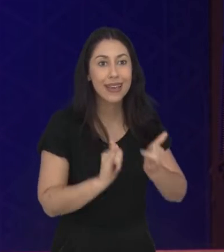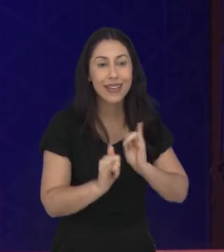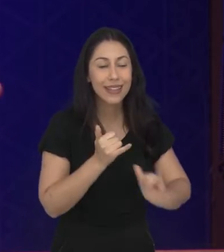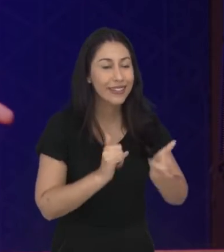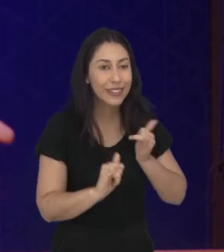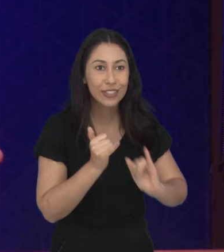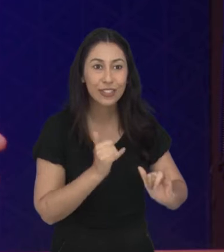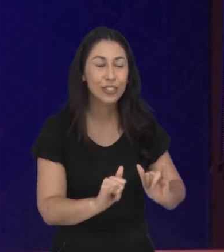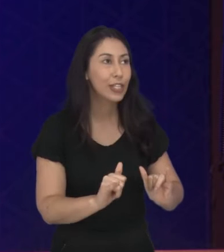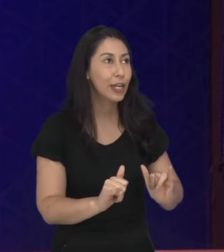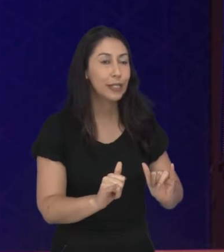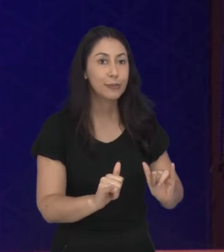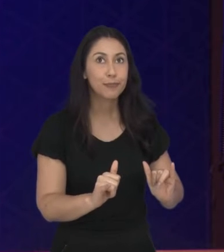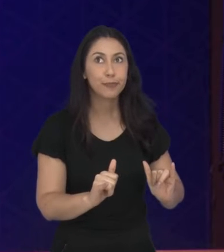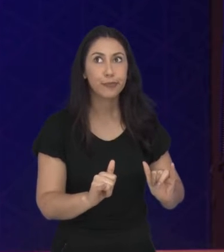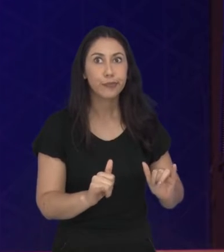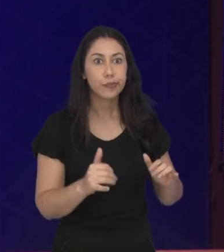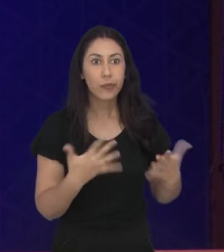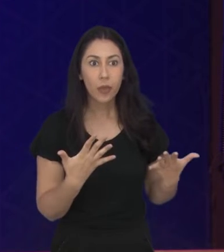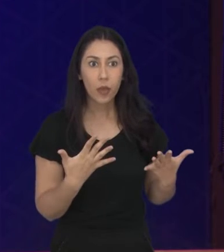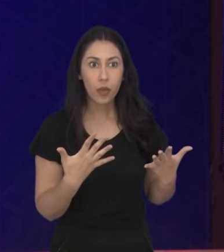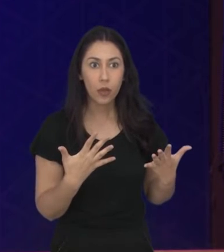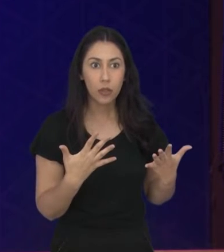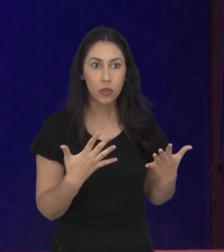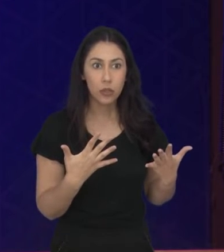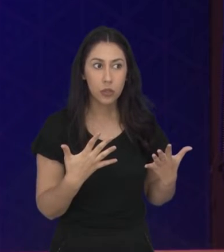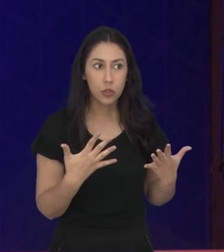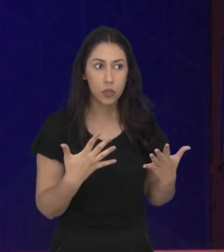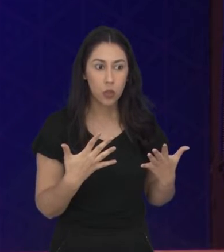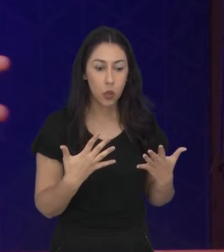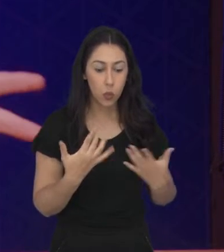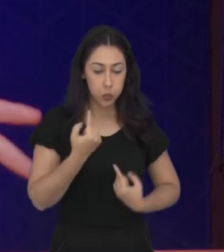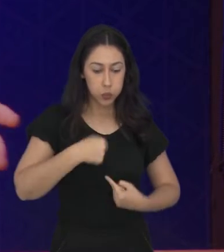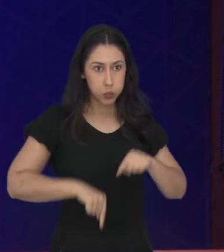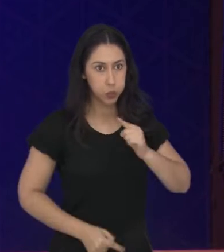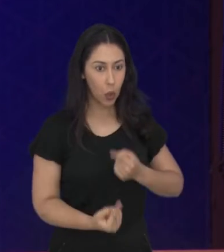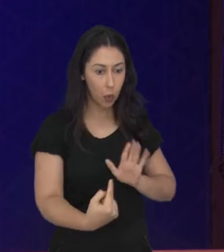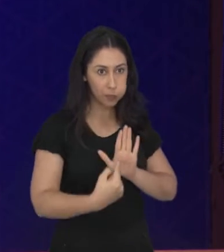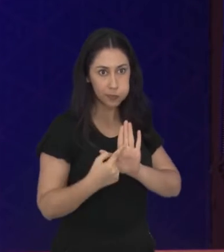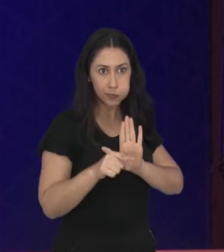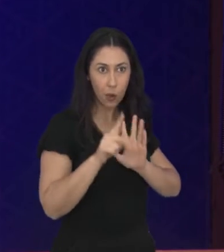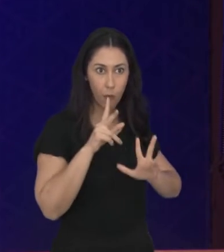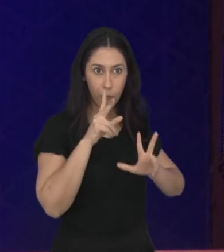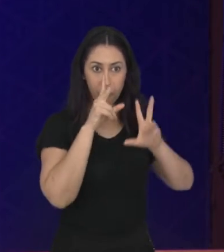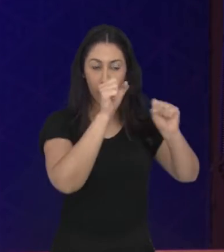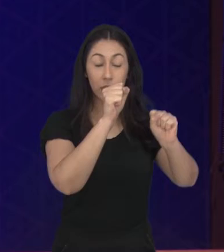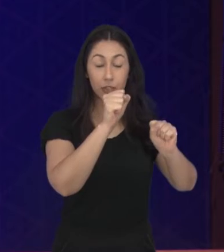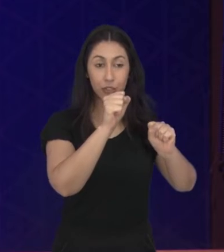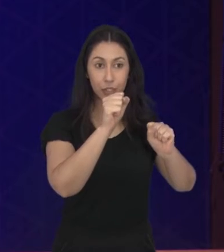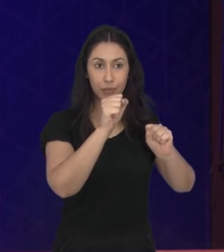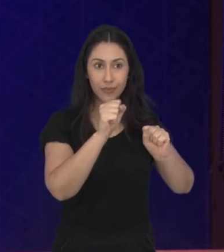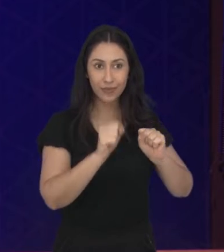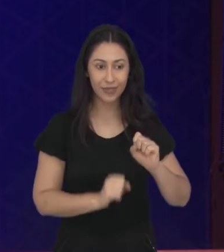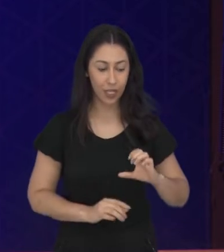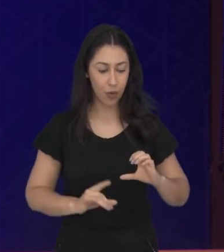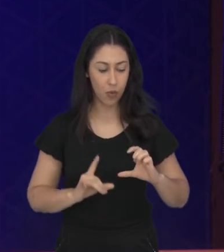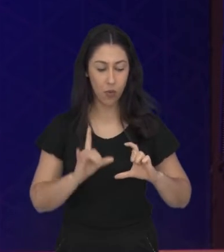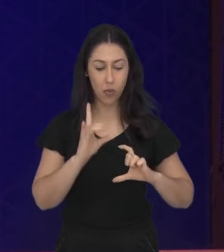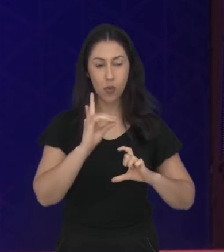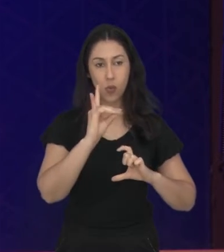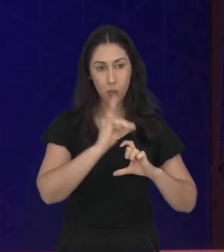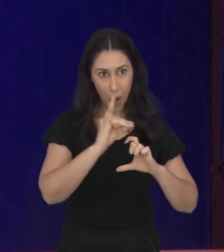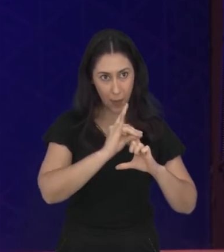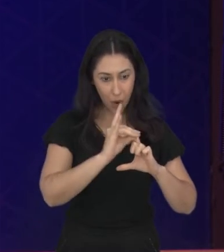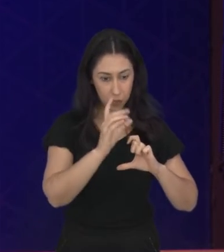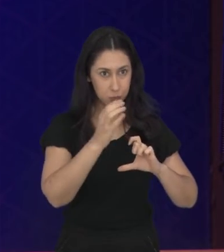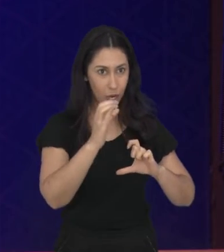nosso corpo, também vai fortalecer o nosso sistema imune. Então, o cortisol vai ali ligar o nosso corpo.